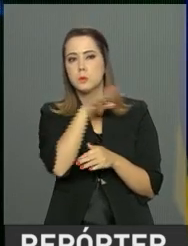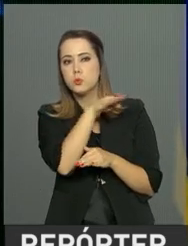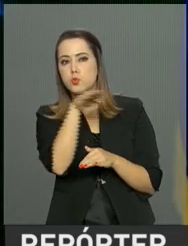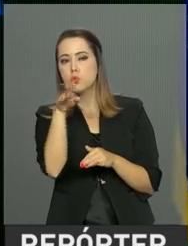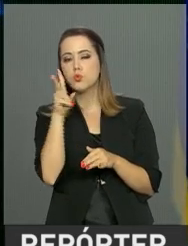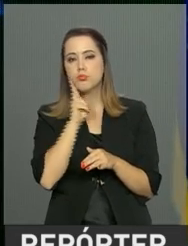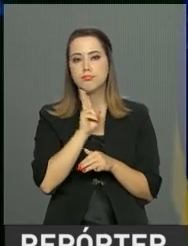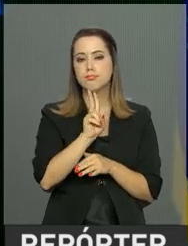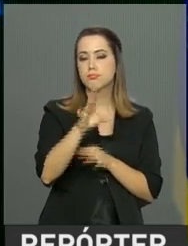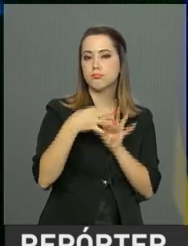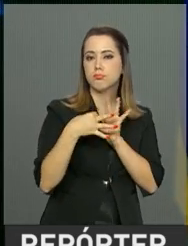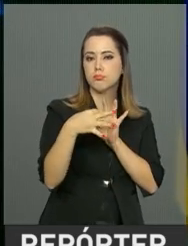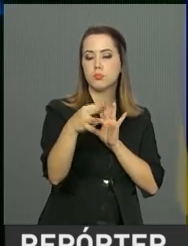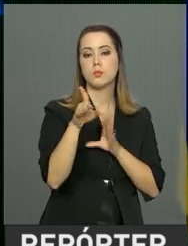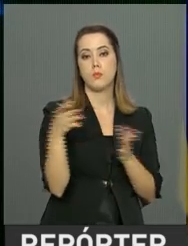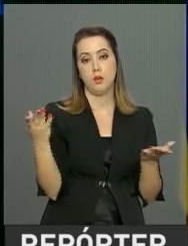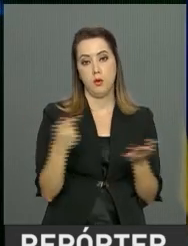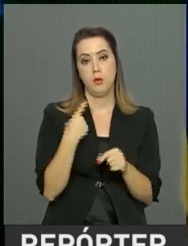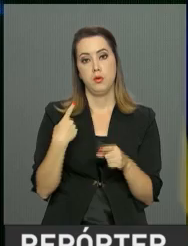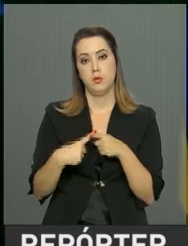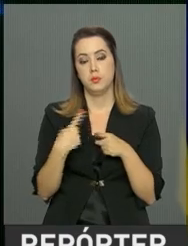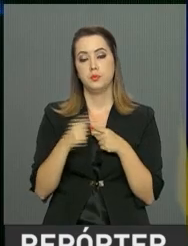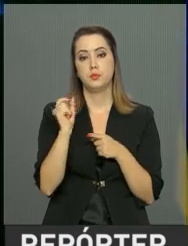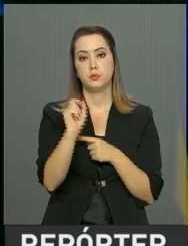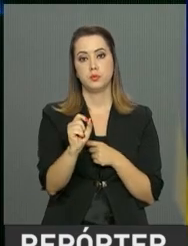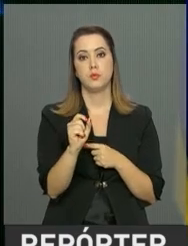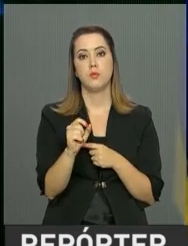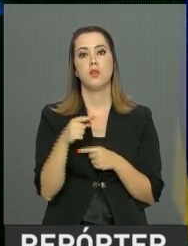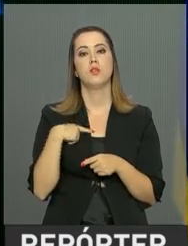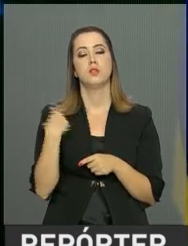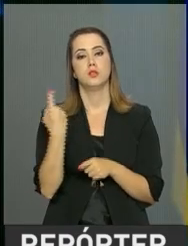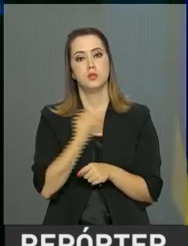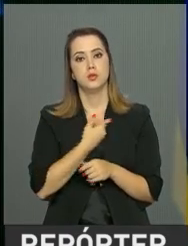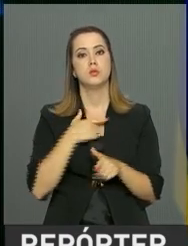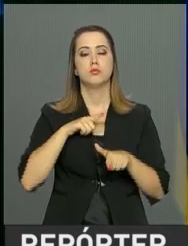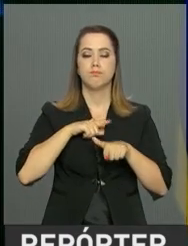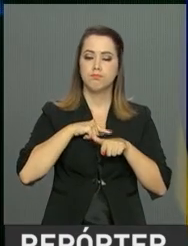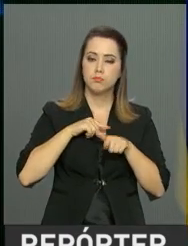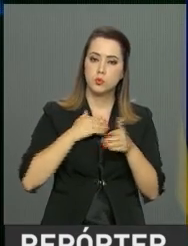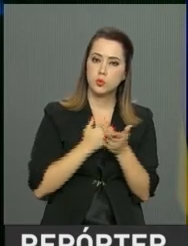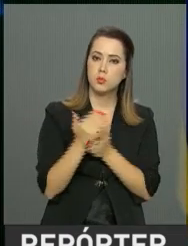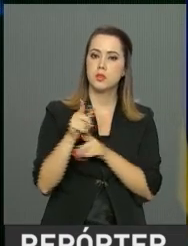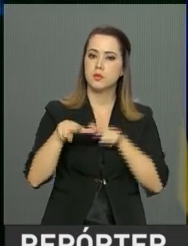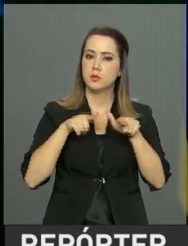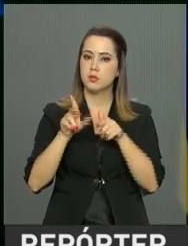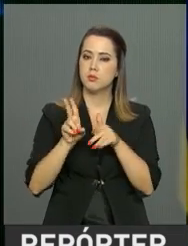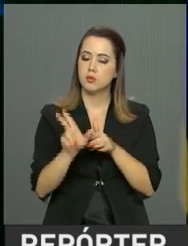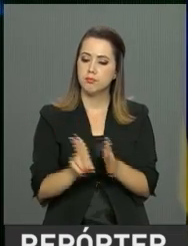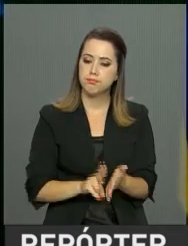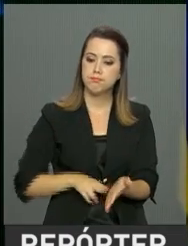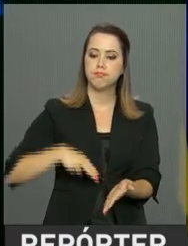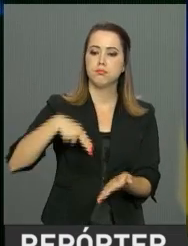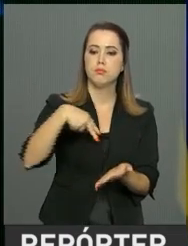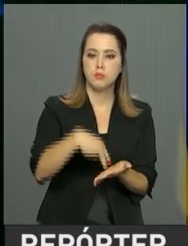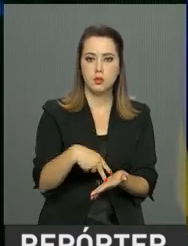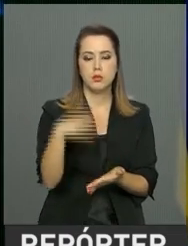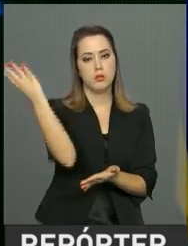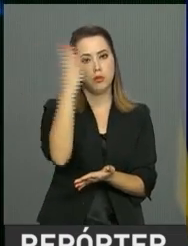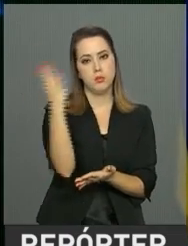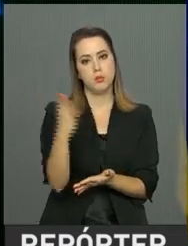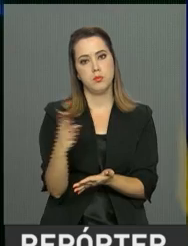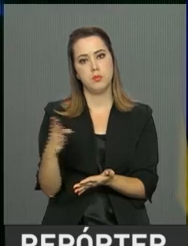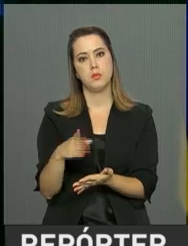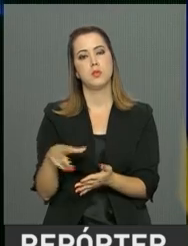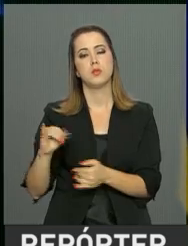horizonte. Portanto, foi isso que começamos a fazer: reerguer o Brasil num processo pleno